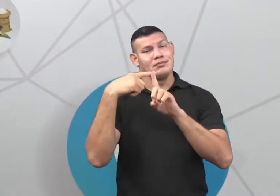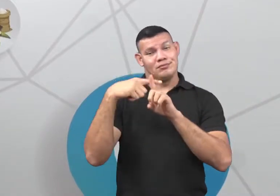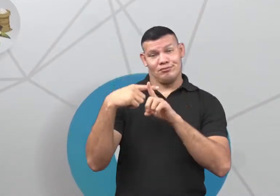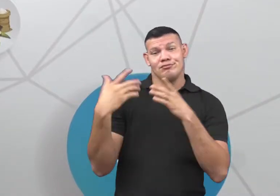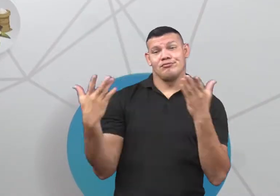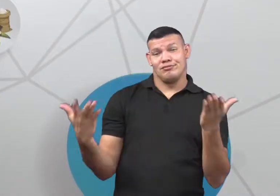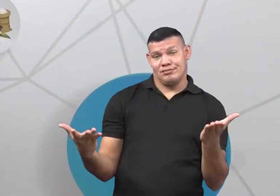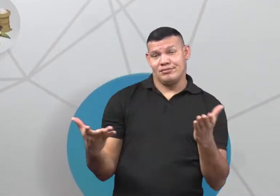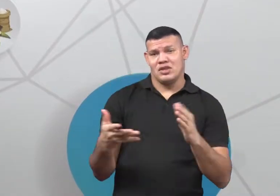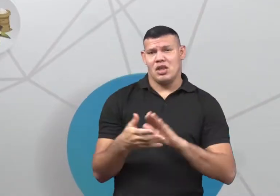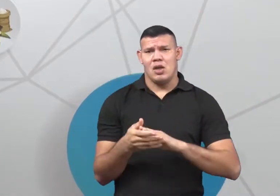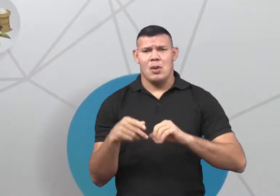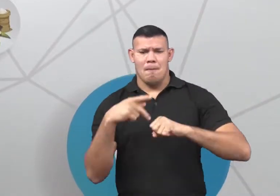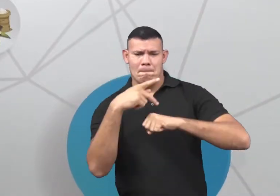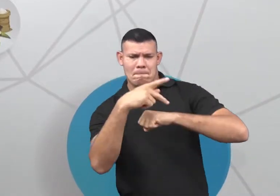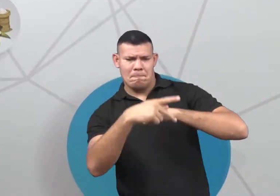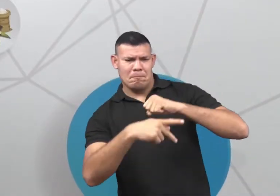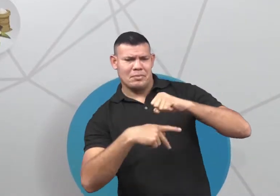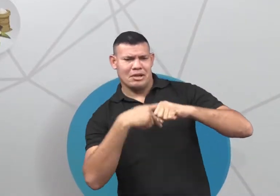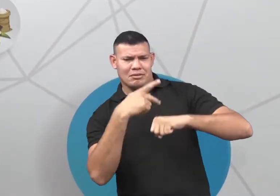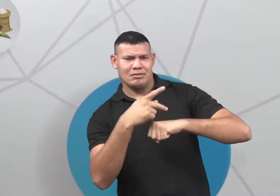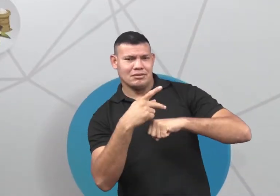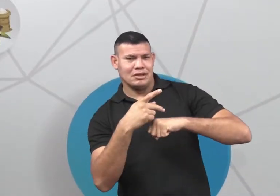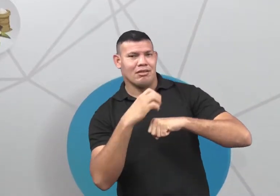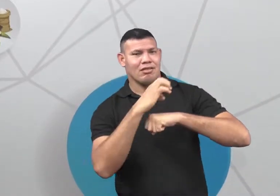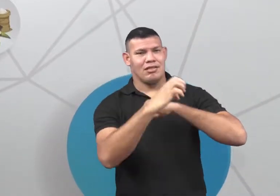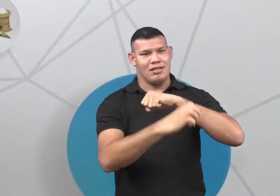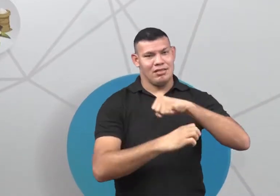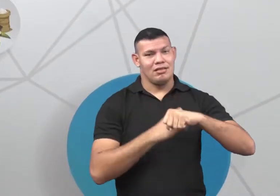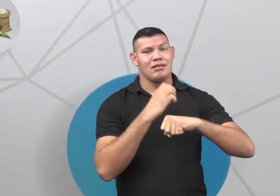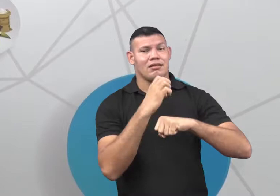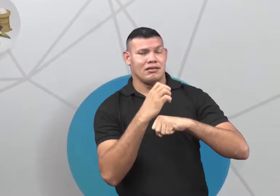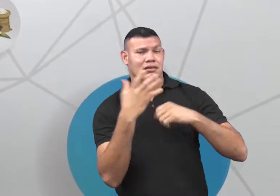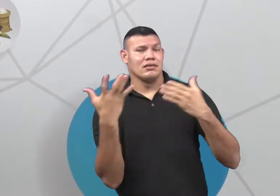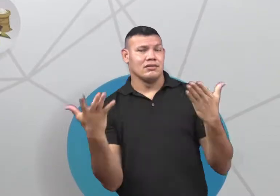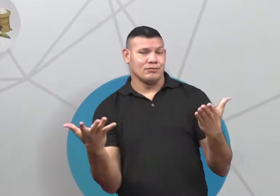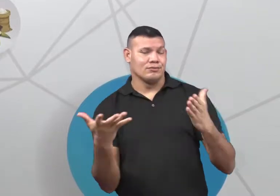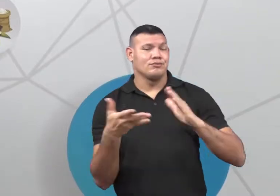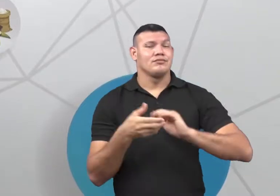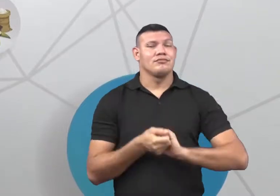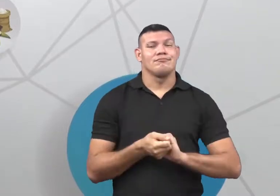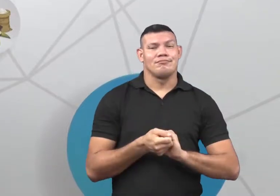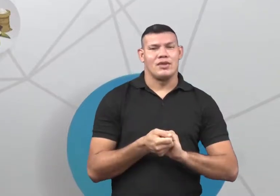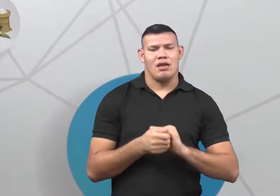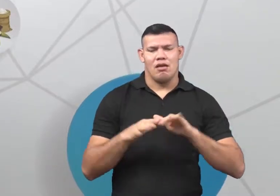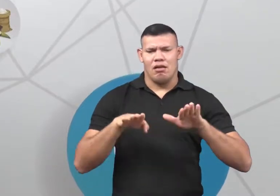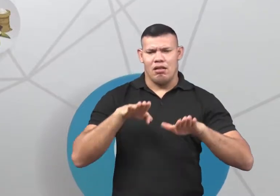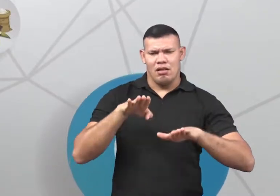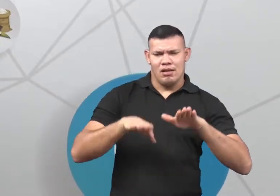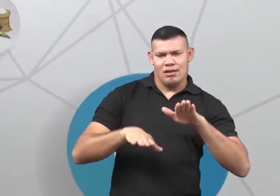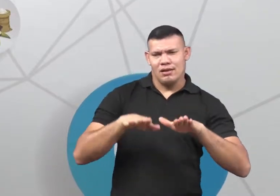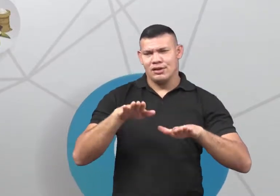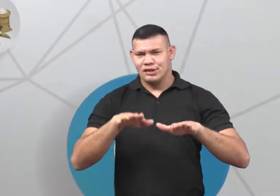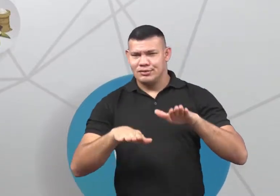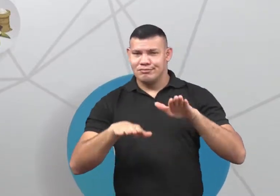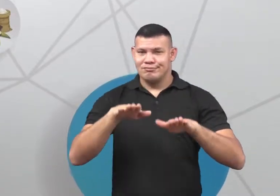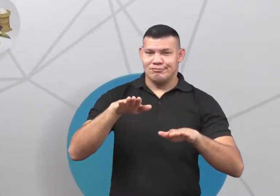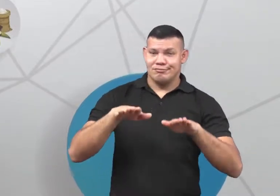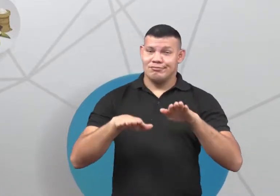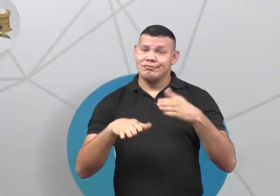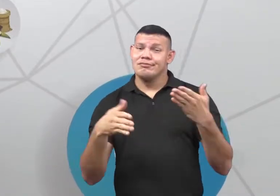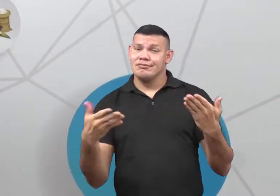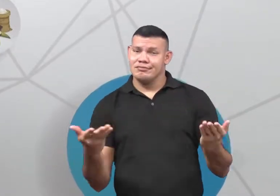prótons e quando a gente imagina um átomo neutro, a gente observa esse equilíbrio e ocorre uma atração entre o núcleo